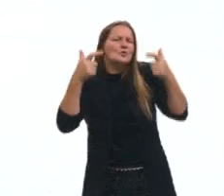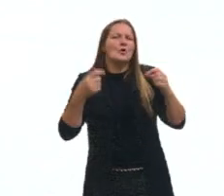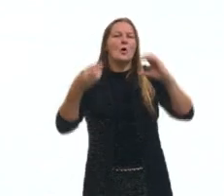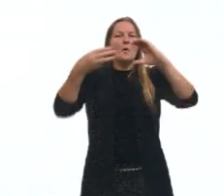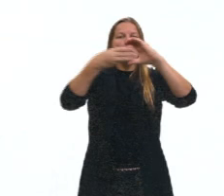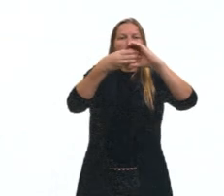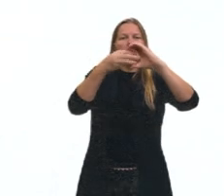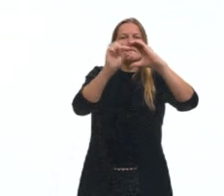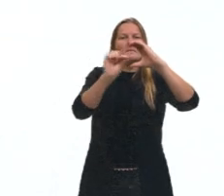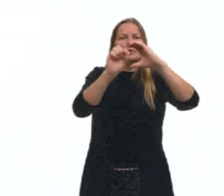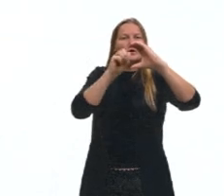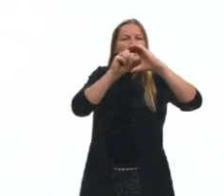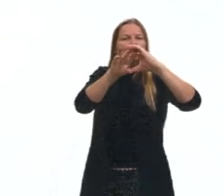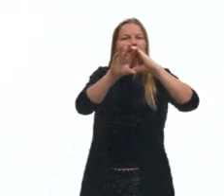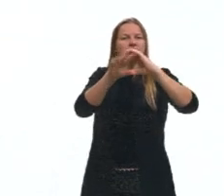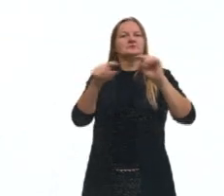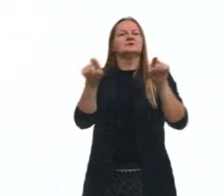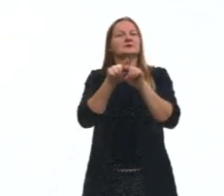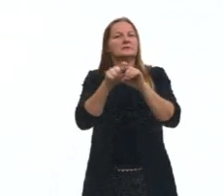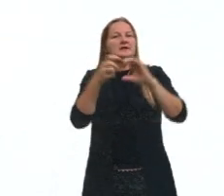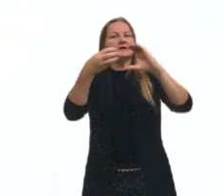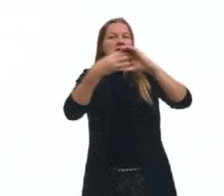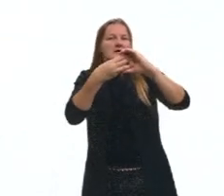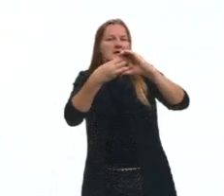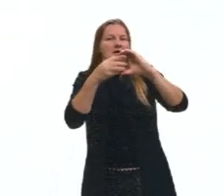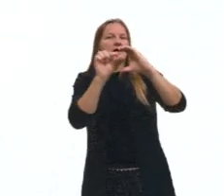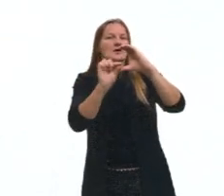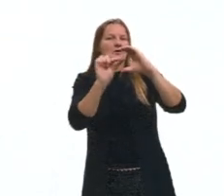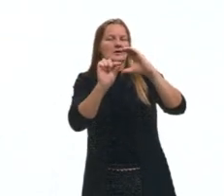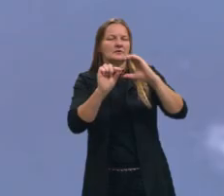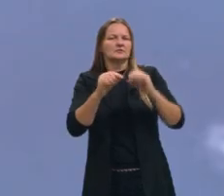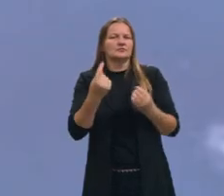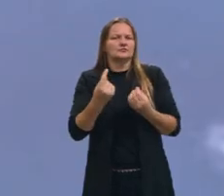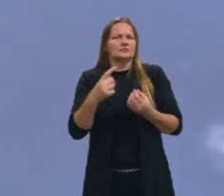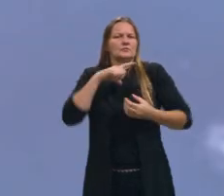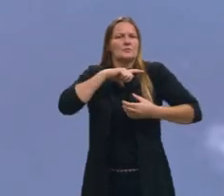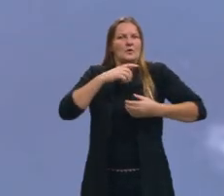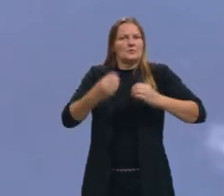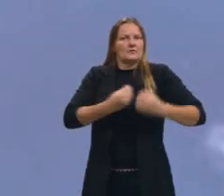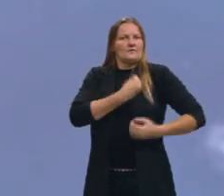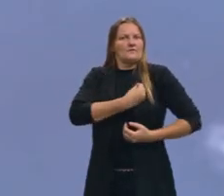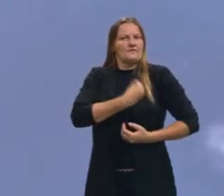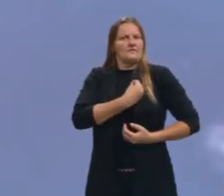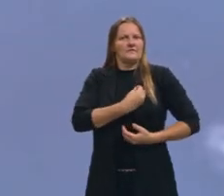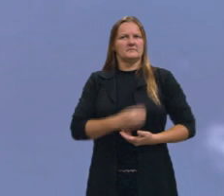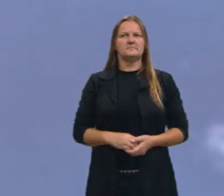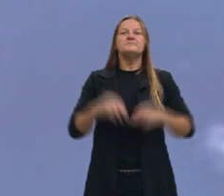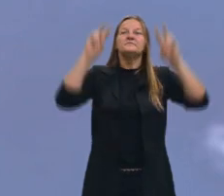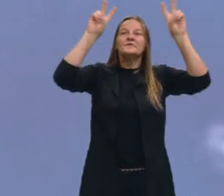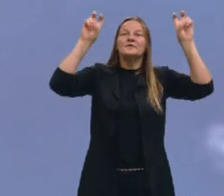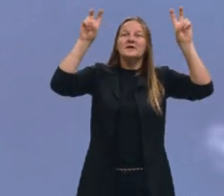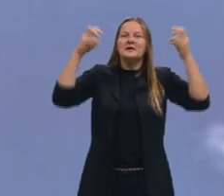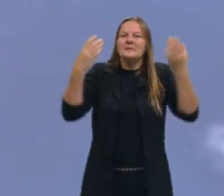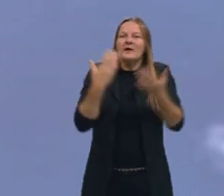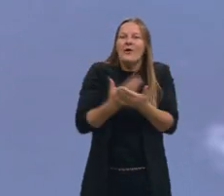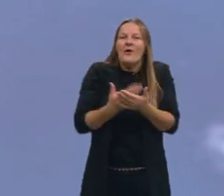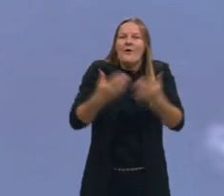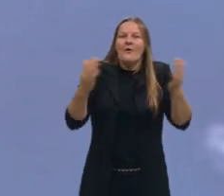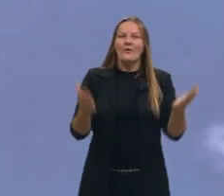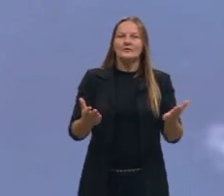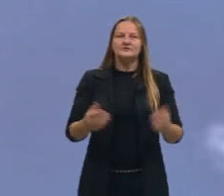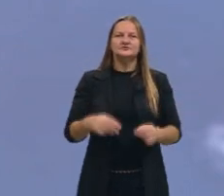que a identidade dos seres vivos E aí é o tema de hoje